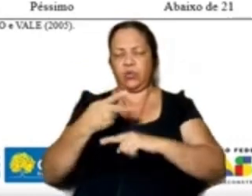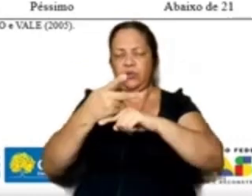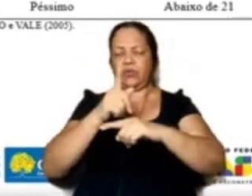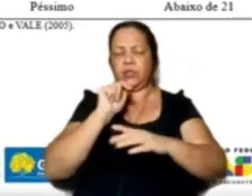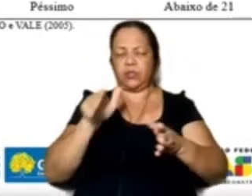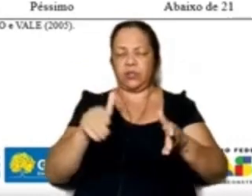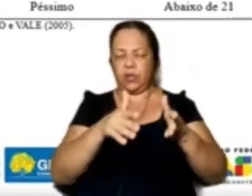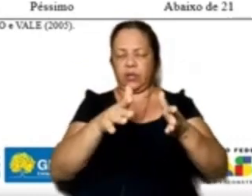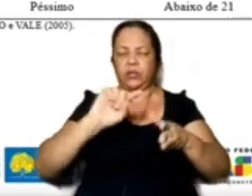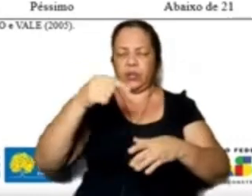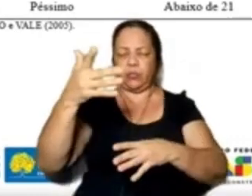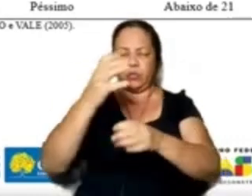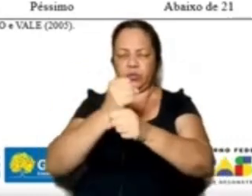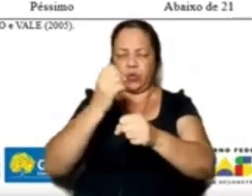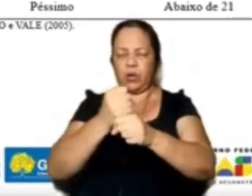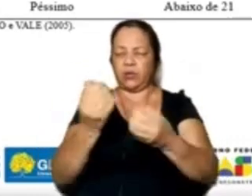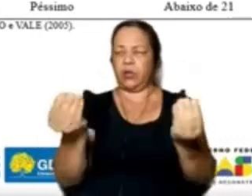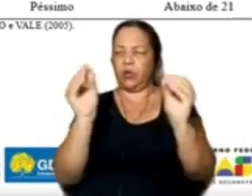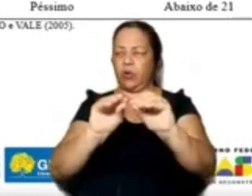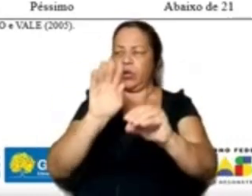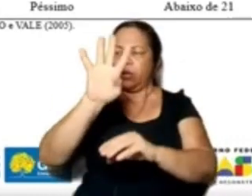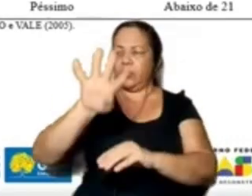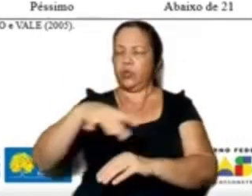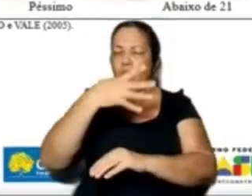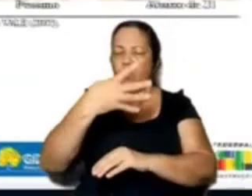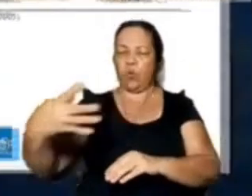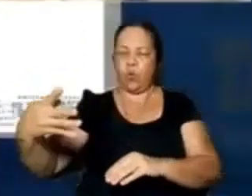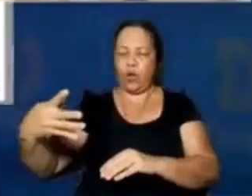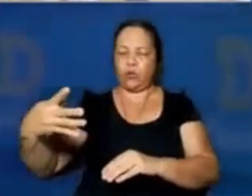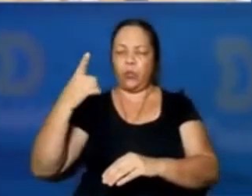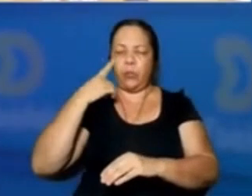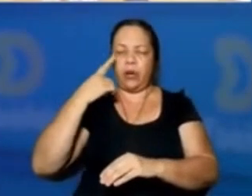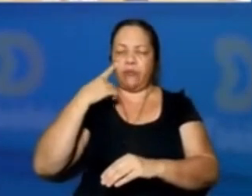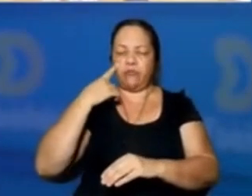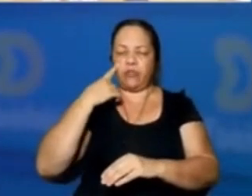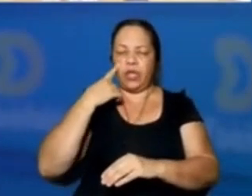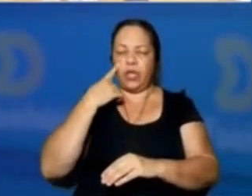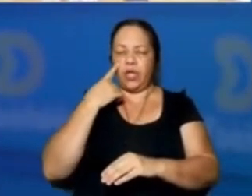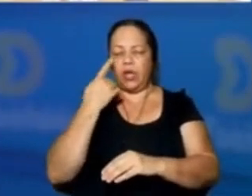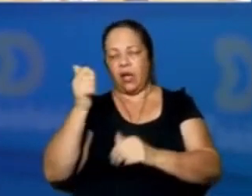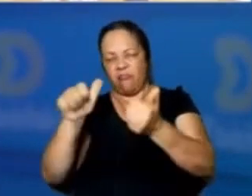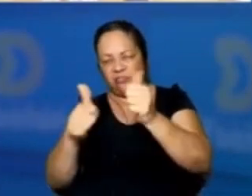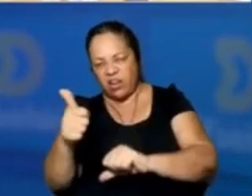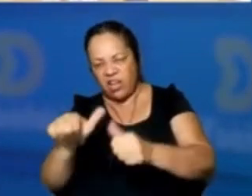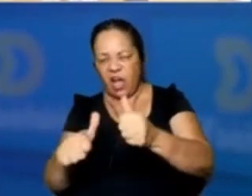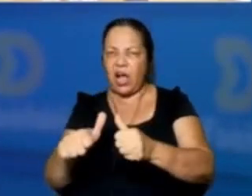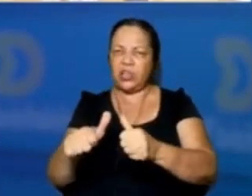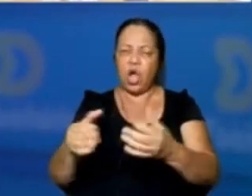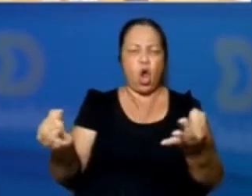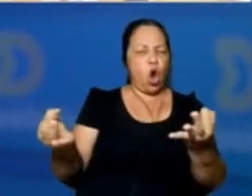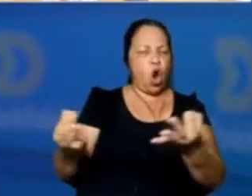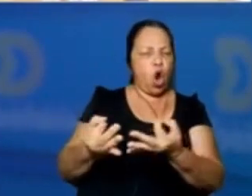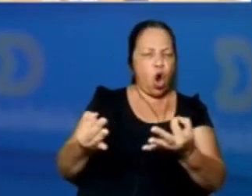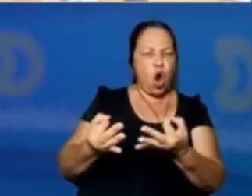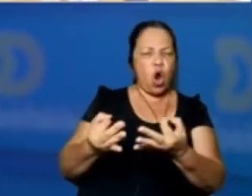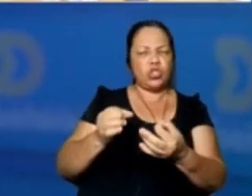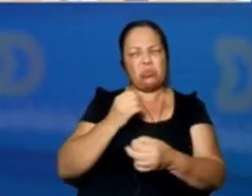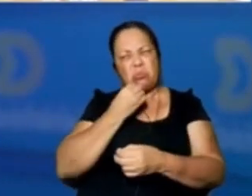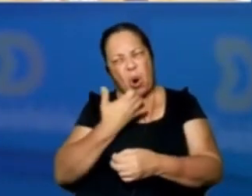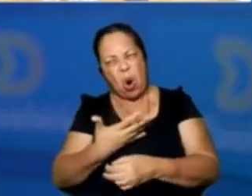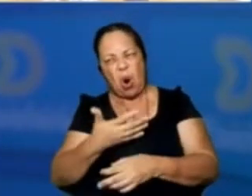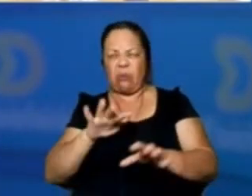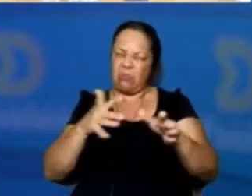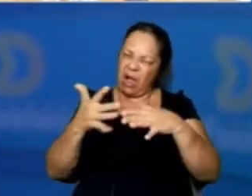notas e jogava no quadro do lado para você fazer a classificação da sua nascente, se ela estava ótima, estava boa, estava